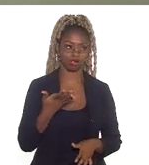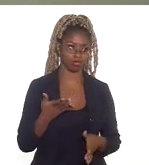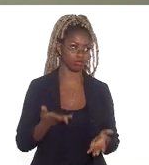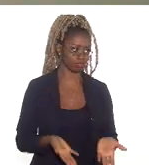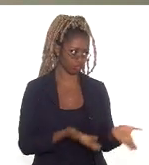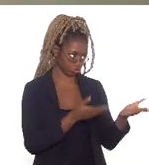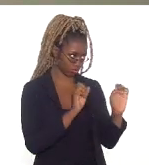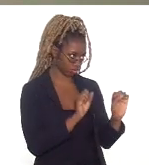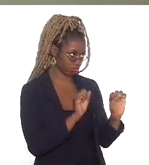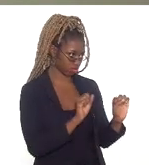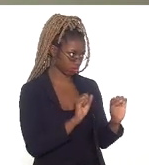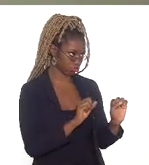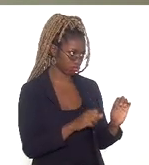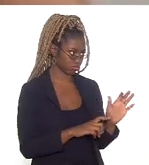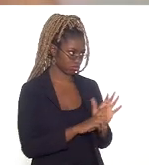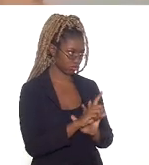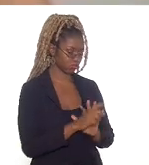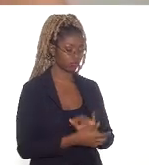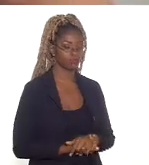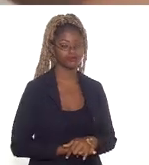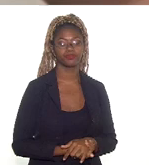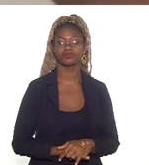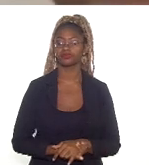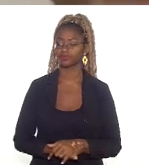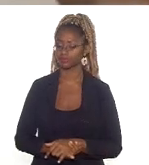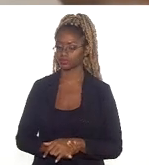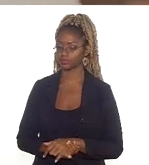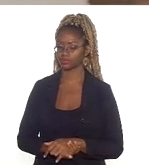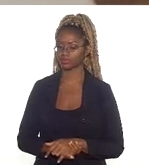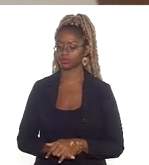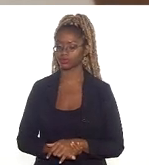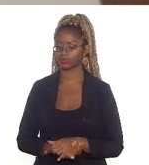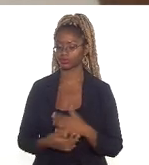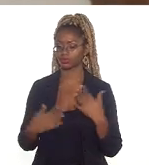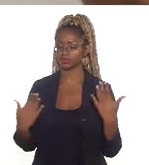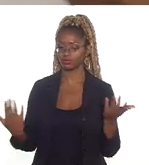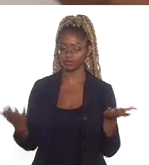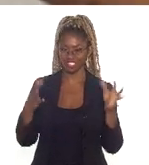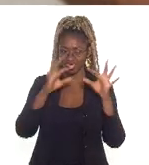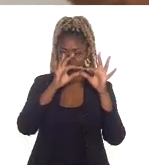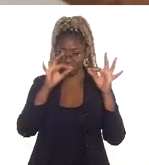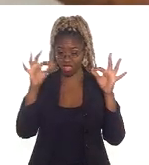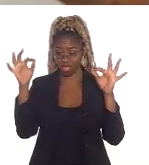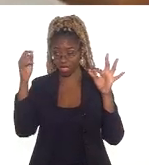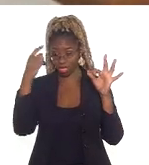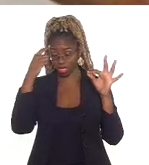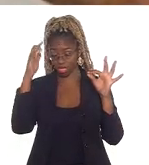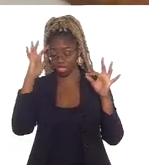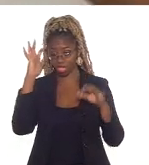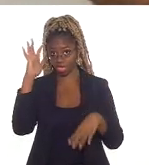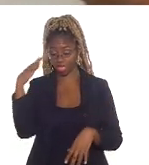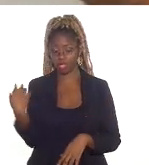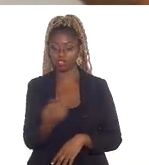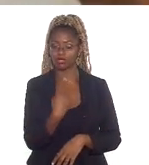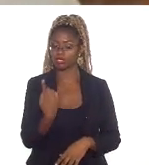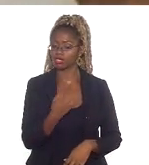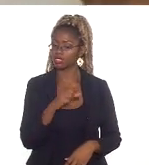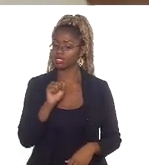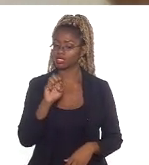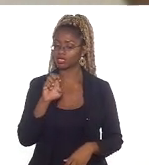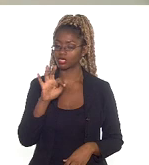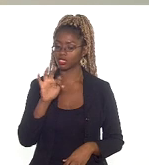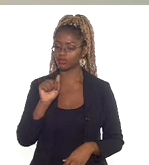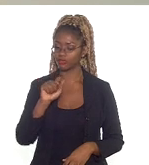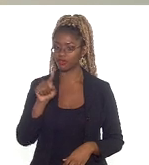doutor. É, a linha de raciocínio que o senhor trouxe é, para a gente da Cefaz é por aí, é, só que não